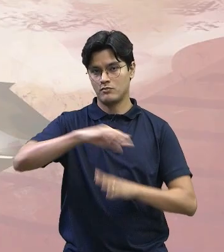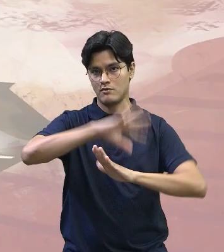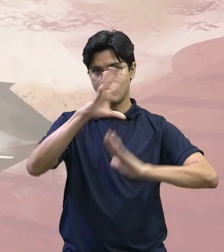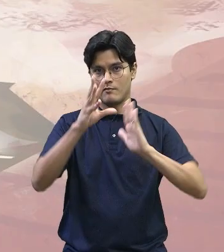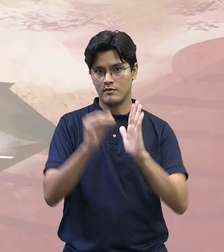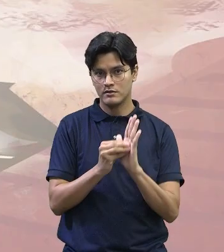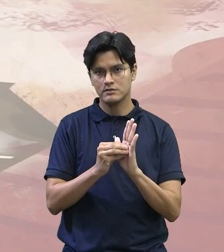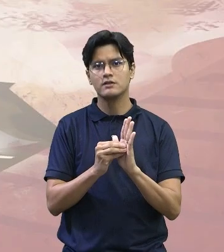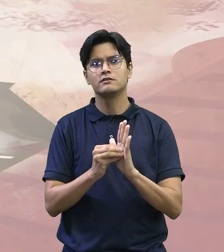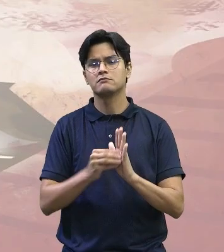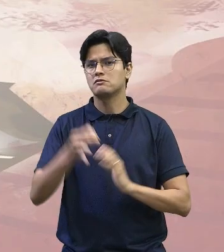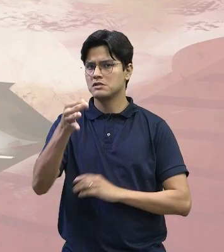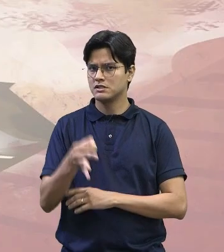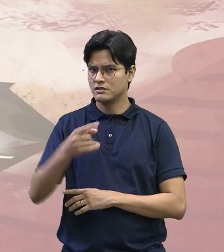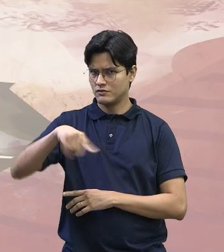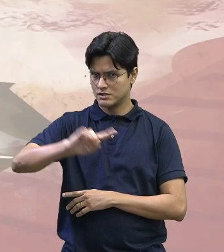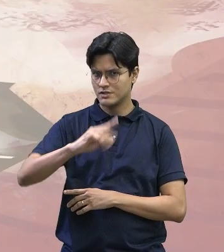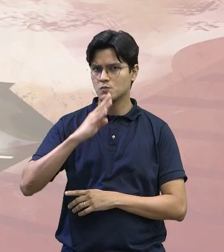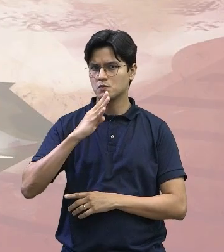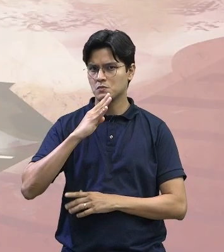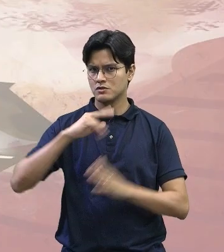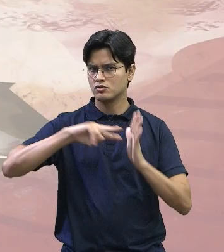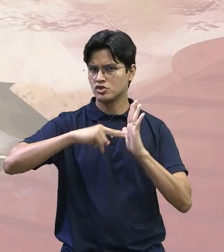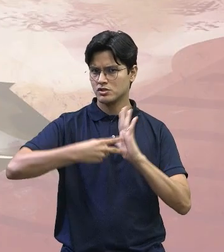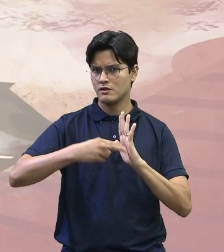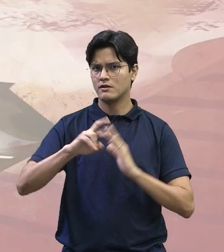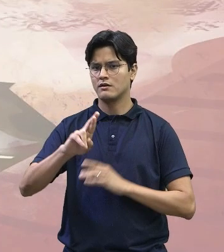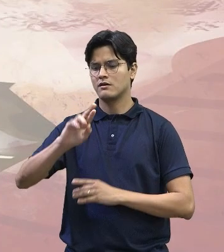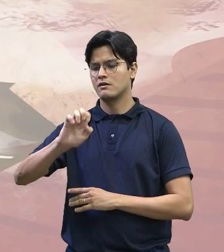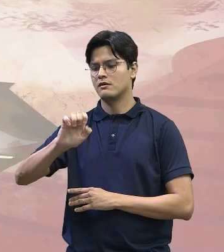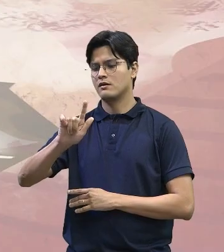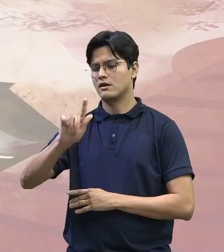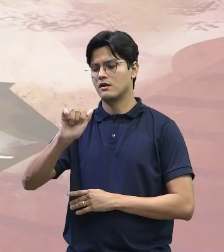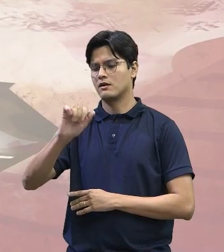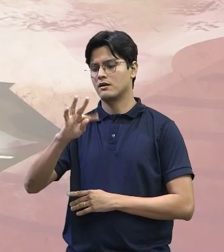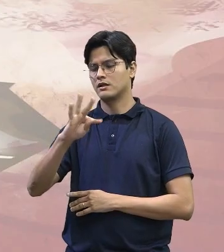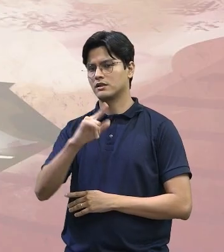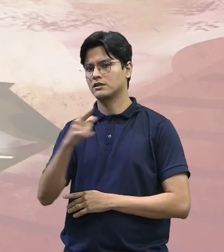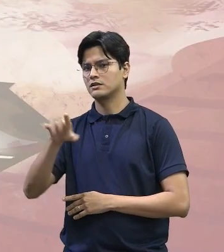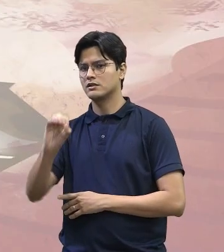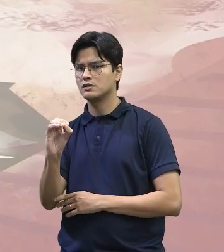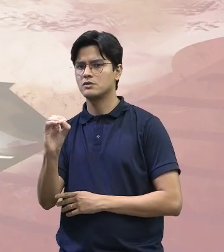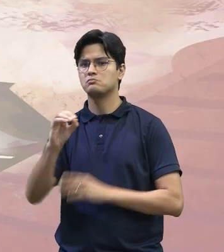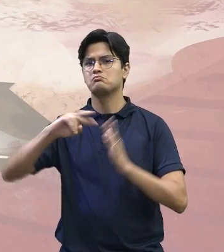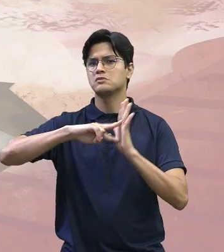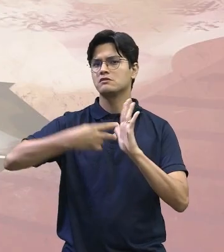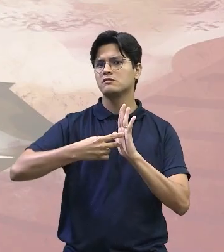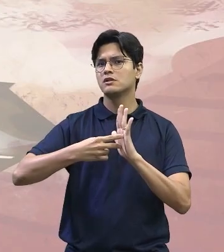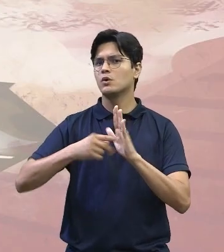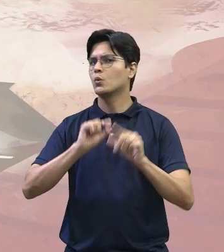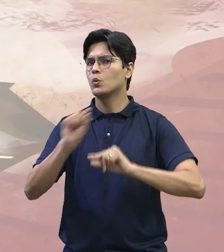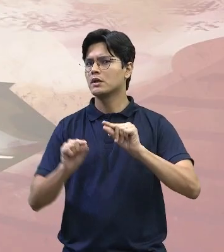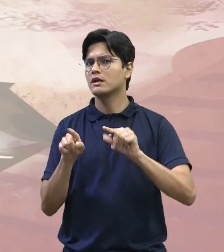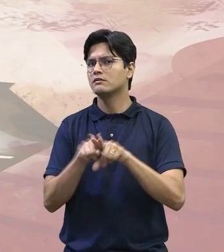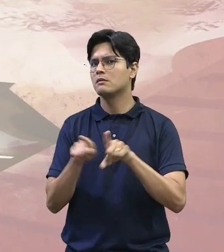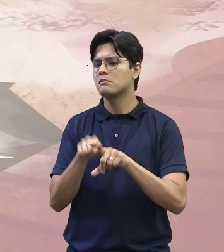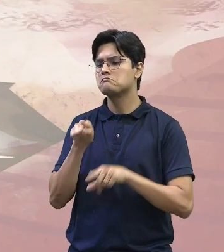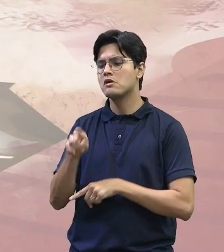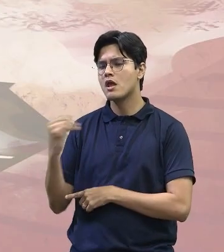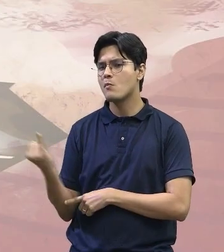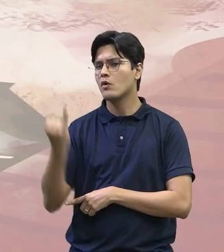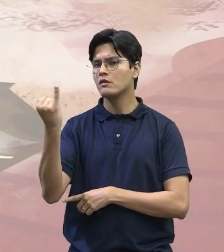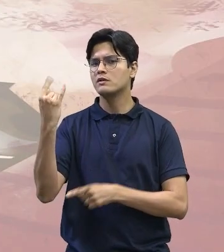saber o significado, né, gente? O que é um regatão e qual a importância, então, desse indivíduo na região amazônica aí no período